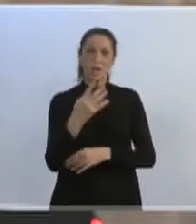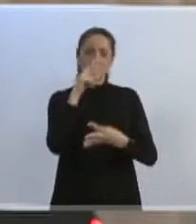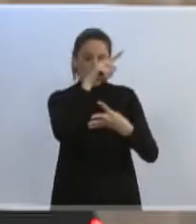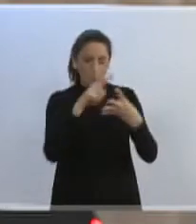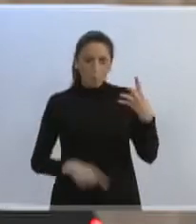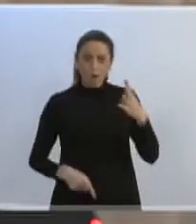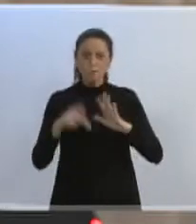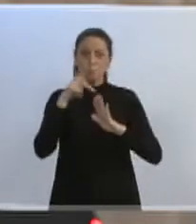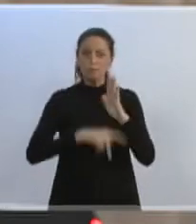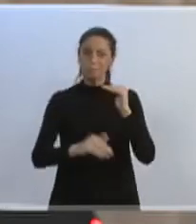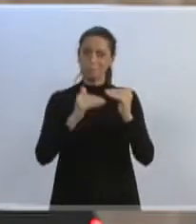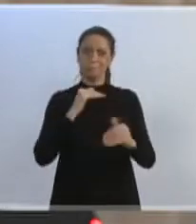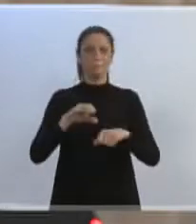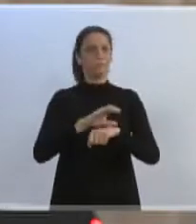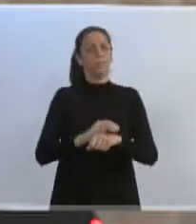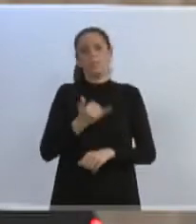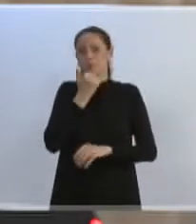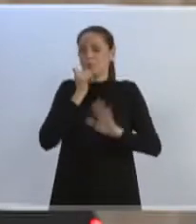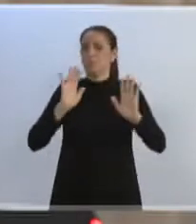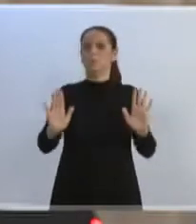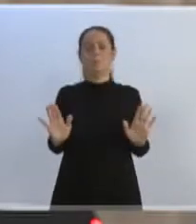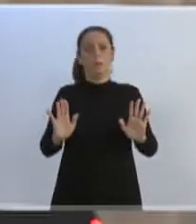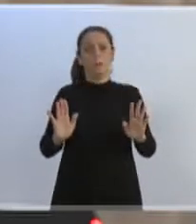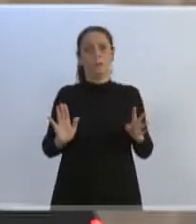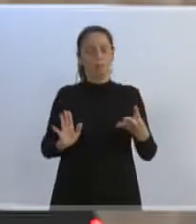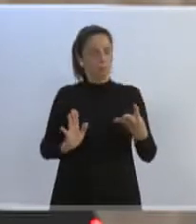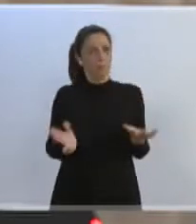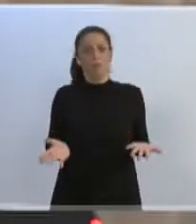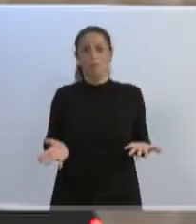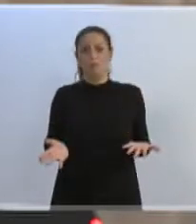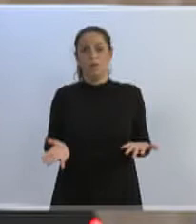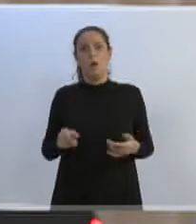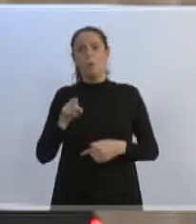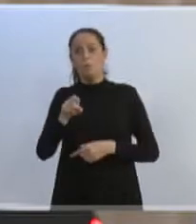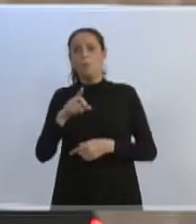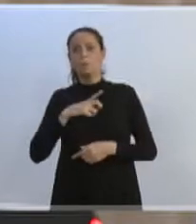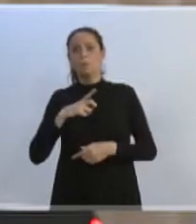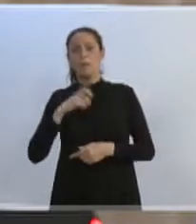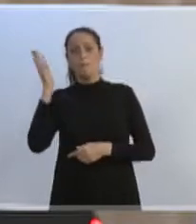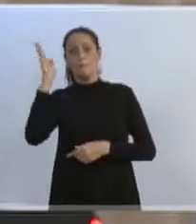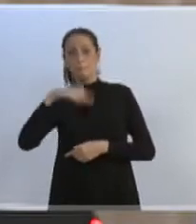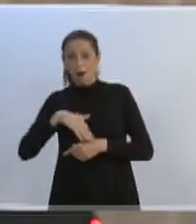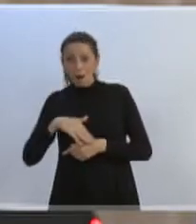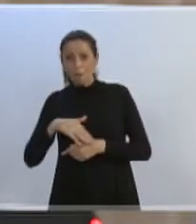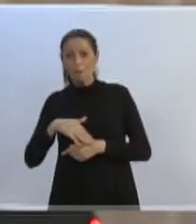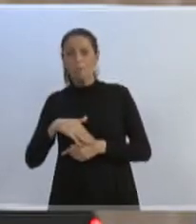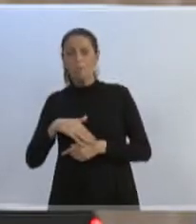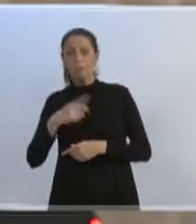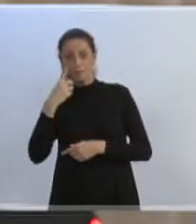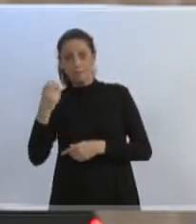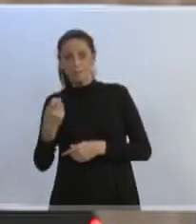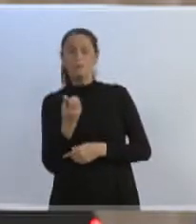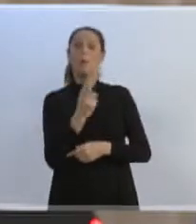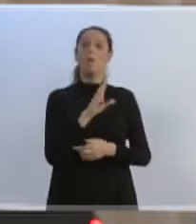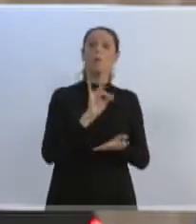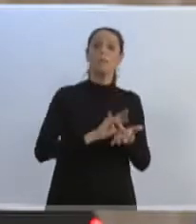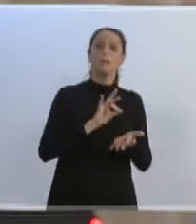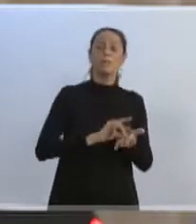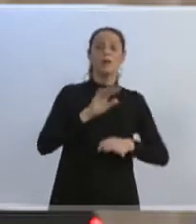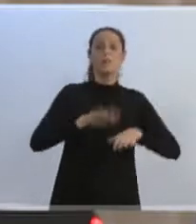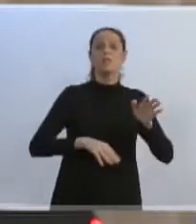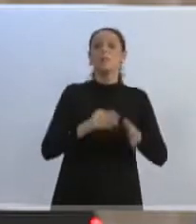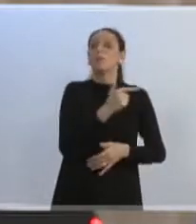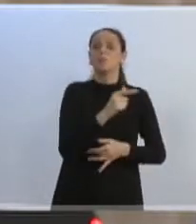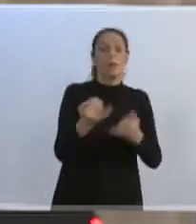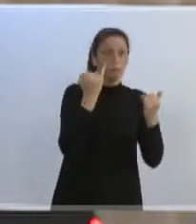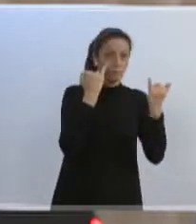4 projetos inconstitucionais. Desculpa, de duas questões, uma, ou uma intenção ou desinformação. Eu prefiro entender que é desinformação, e aí eu faço